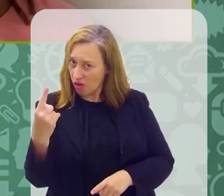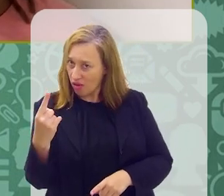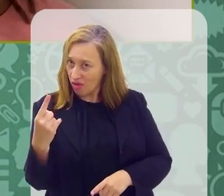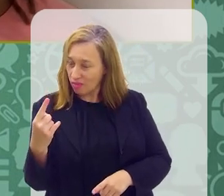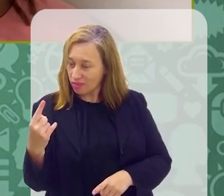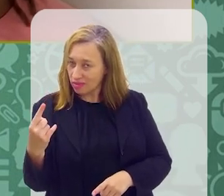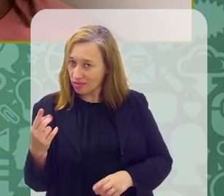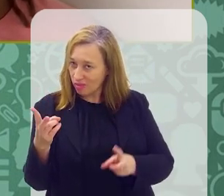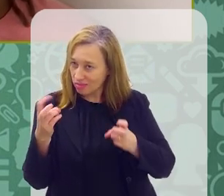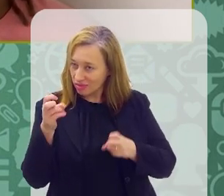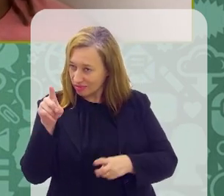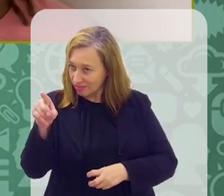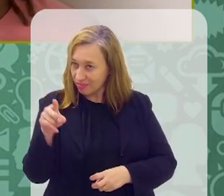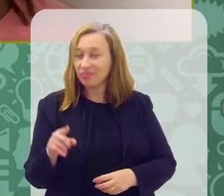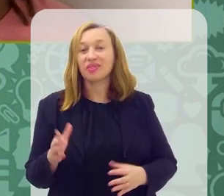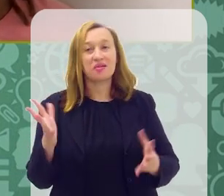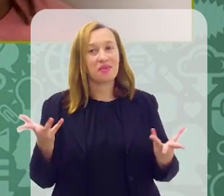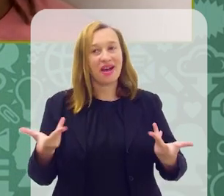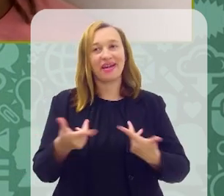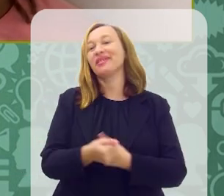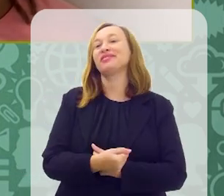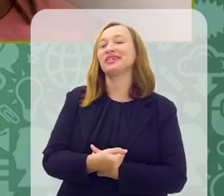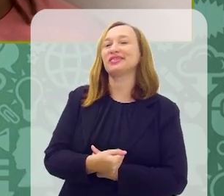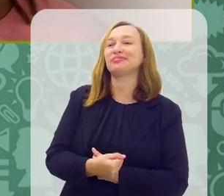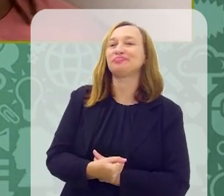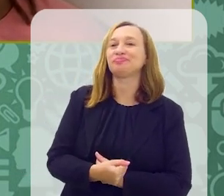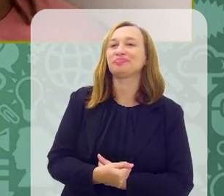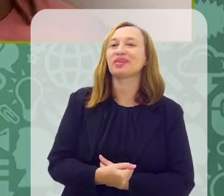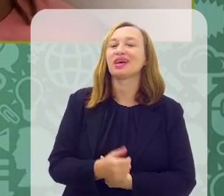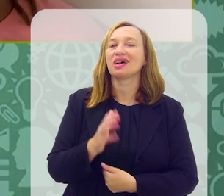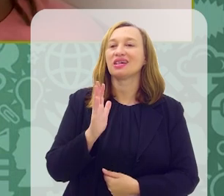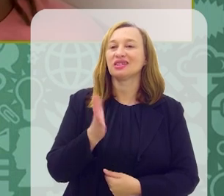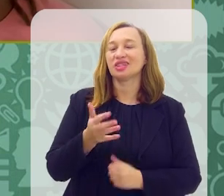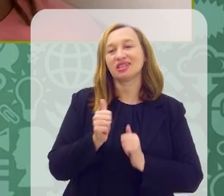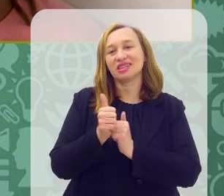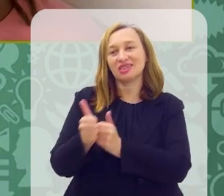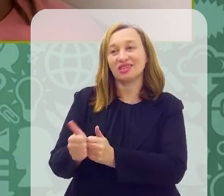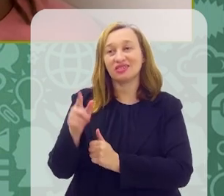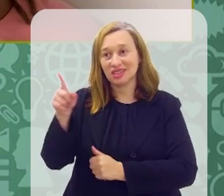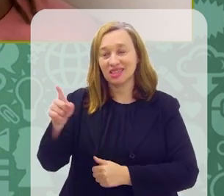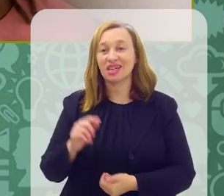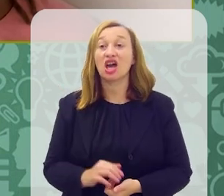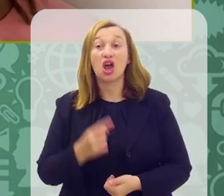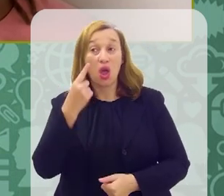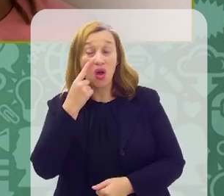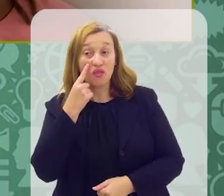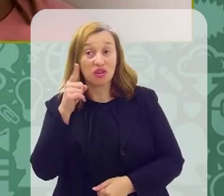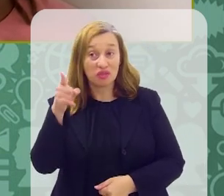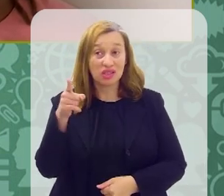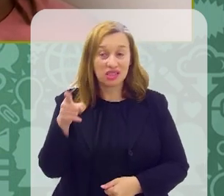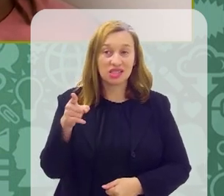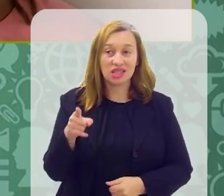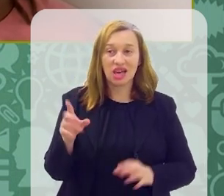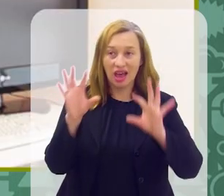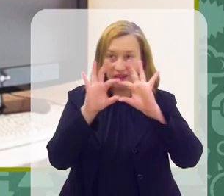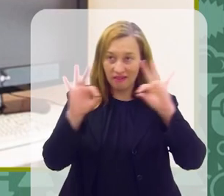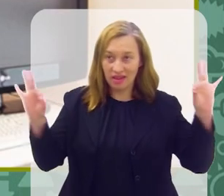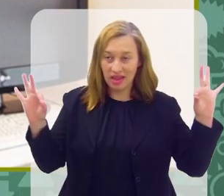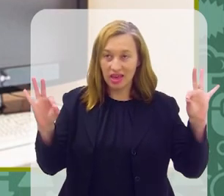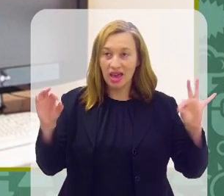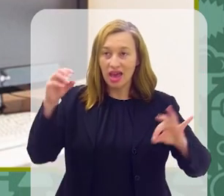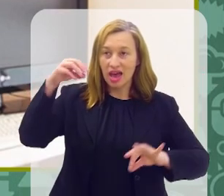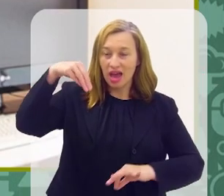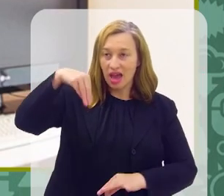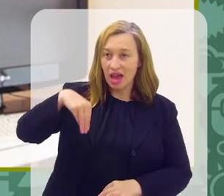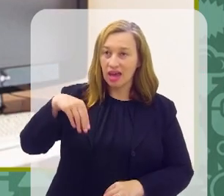Isso. Ó, viu como é que eu tô ligadinho em você? Maravilha. Eu já sou sua seguidora. Aliás, eu vi que você cunhou